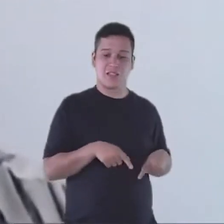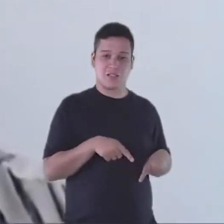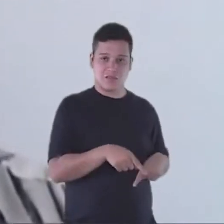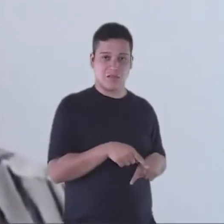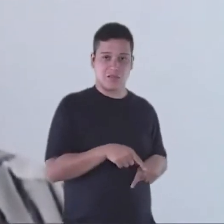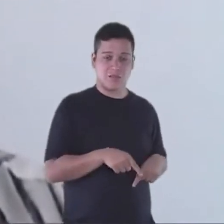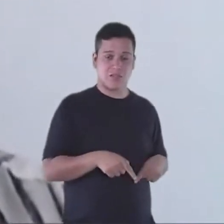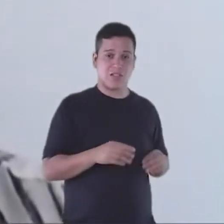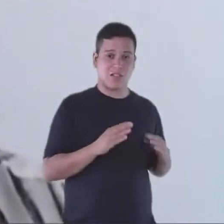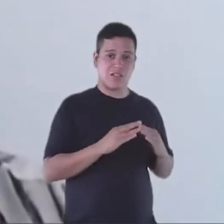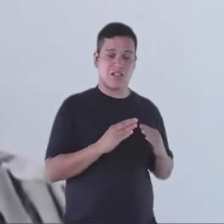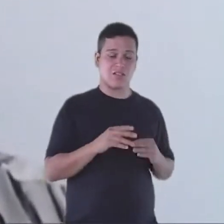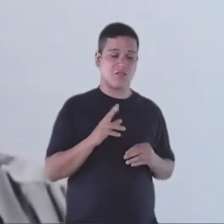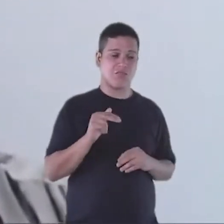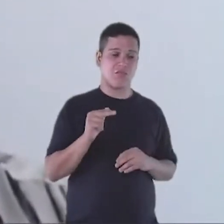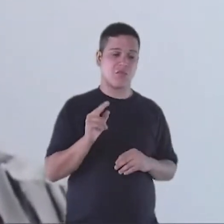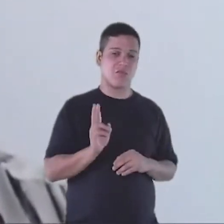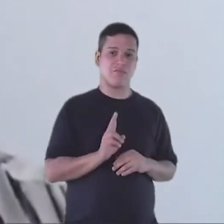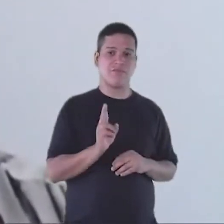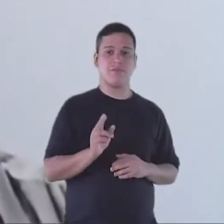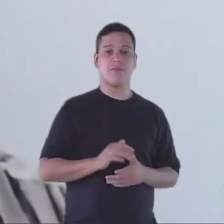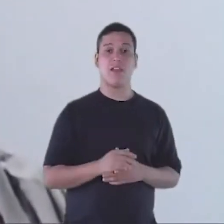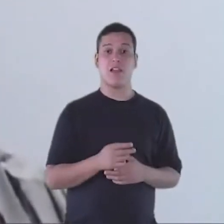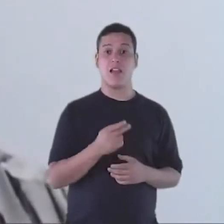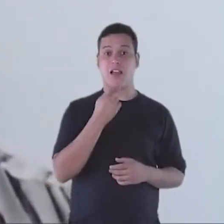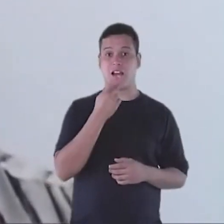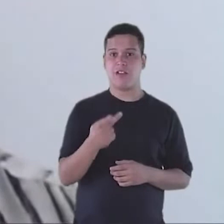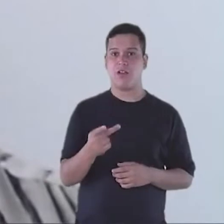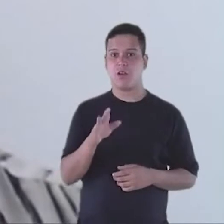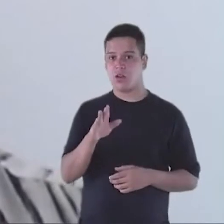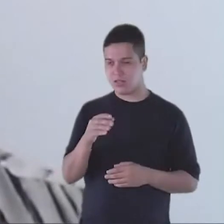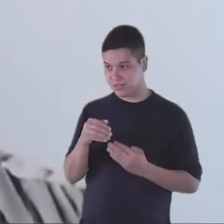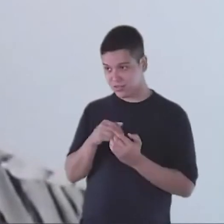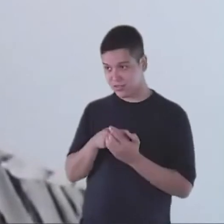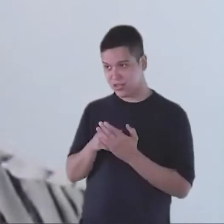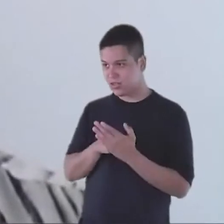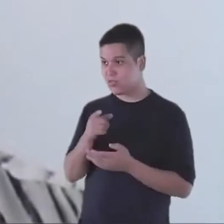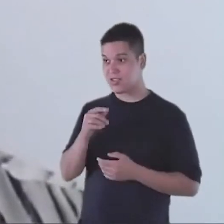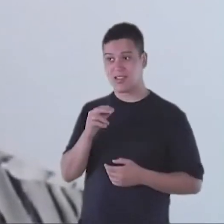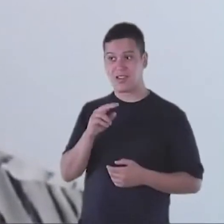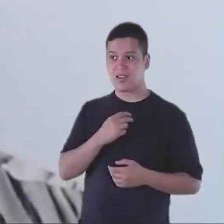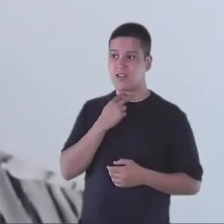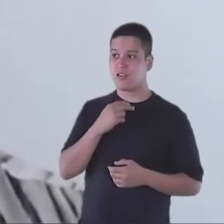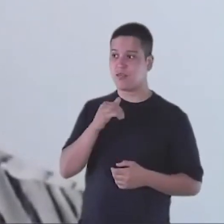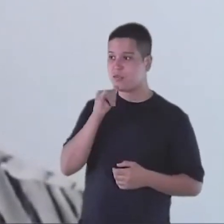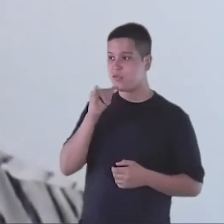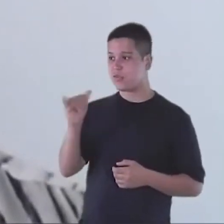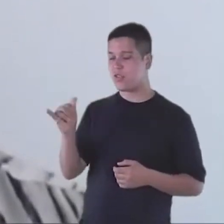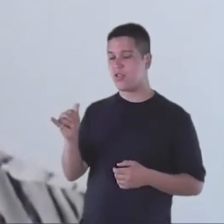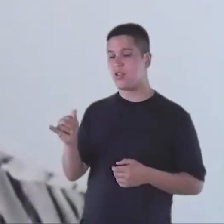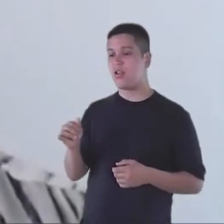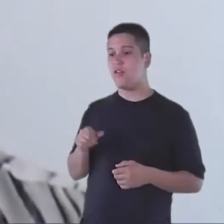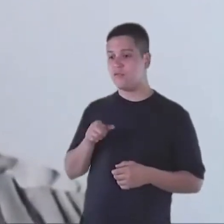muito segredo. Fabrício, não conta para os teus irmãos, mas você é o filho que eu mais